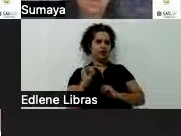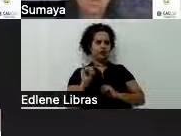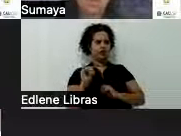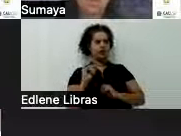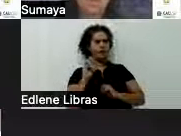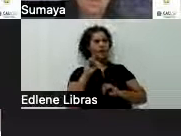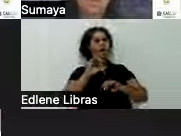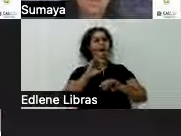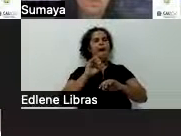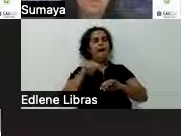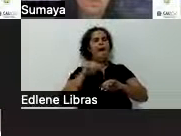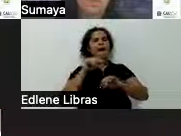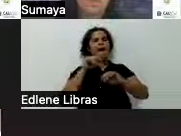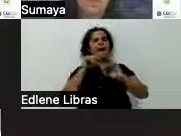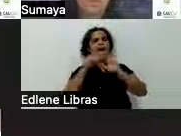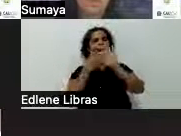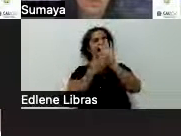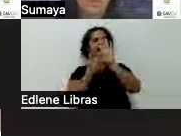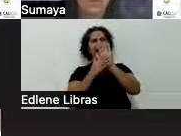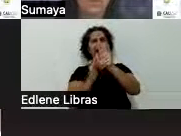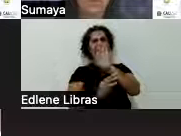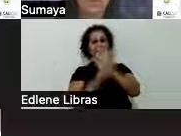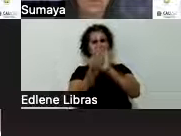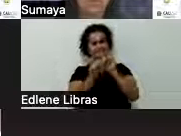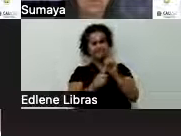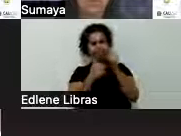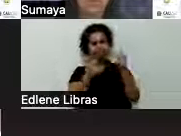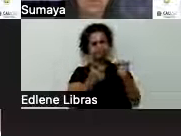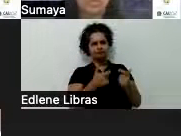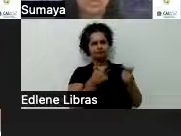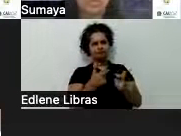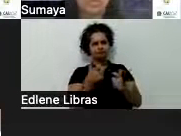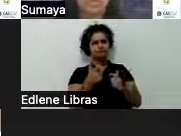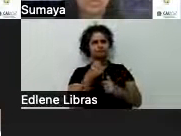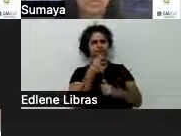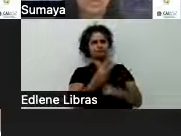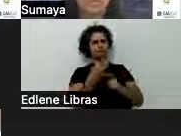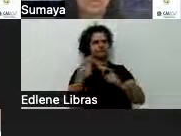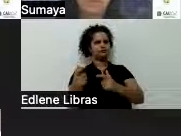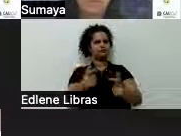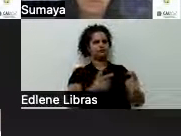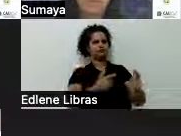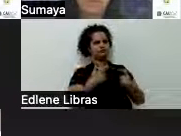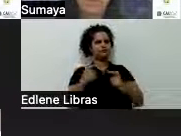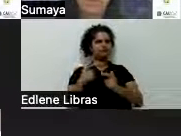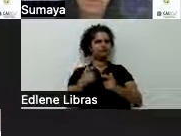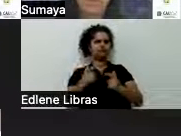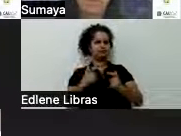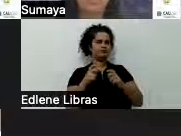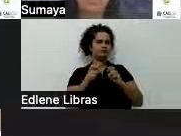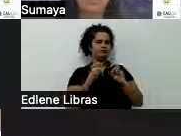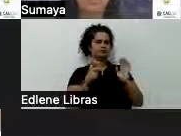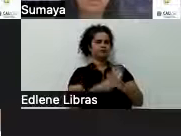3 propostas para melhorar os entornos de 3 estações da companhia de trens,